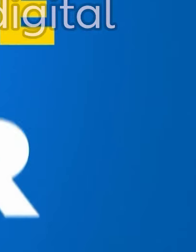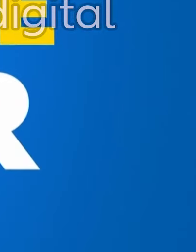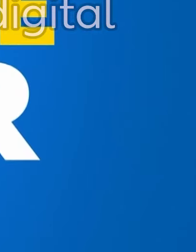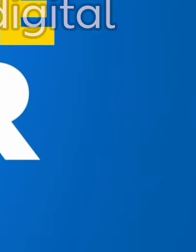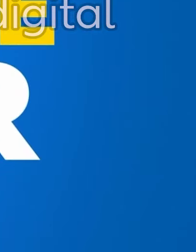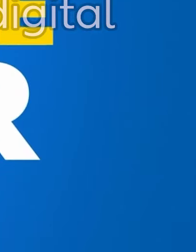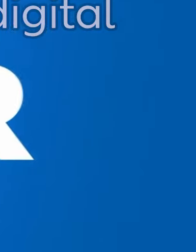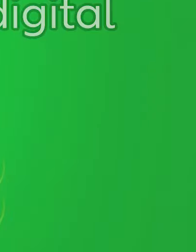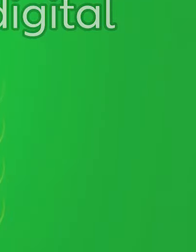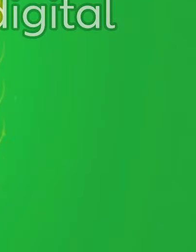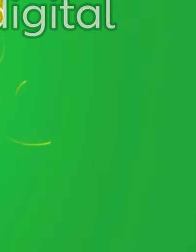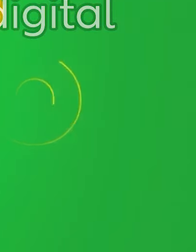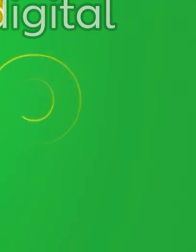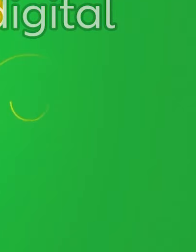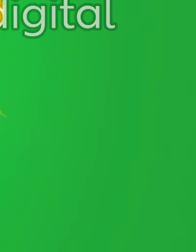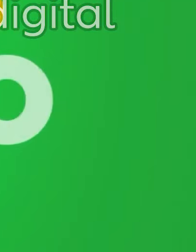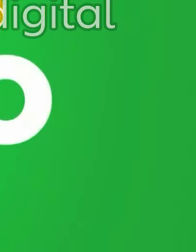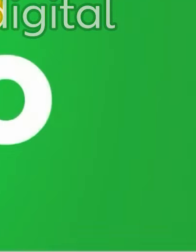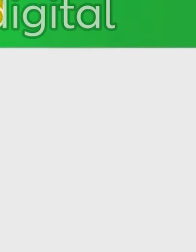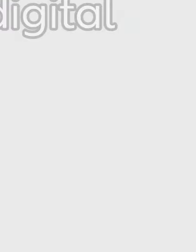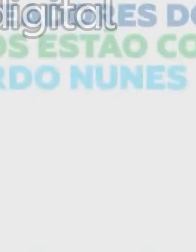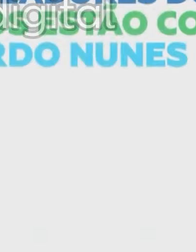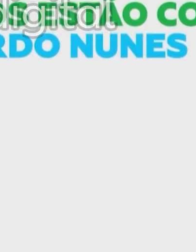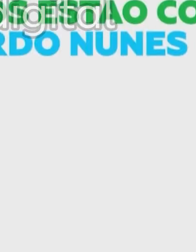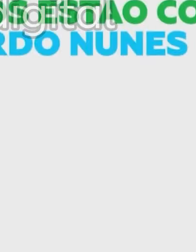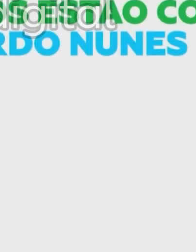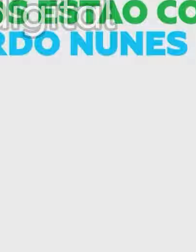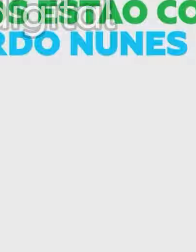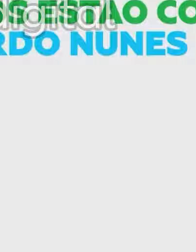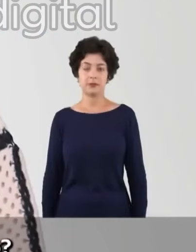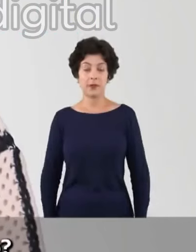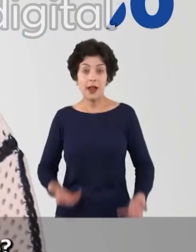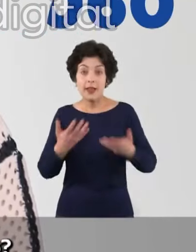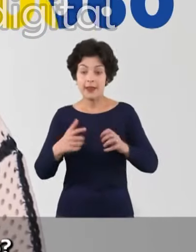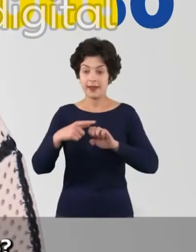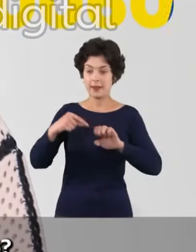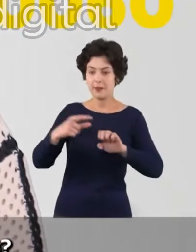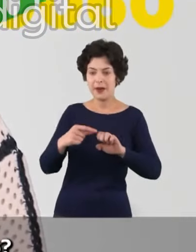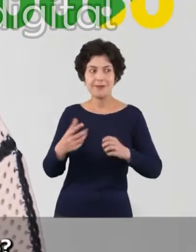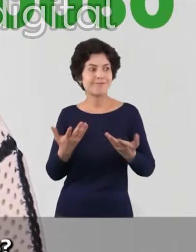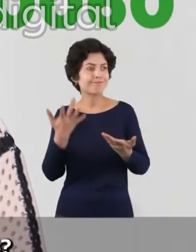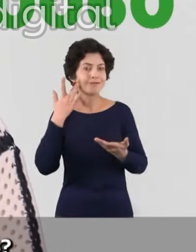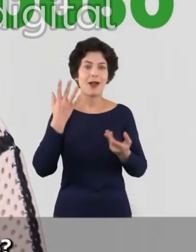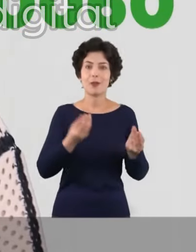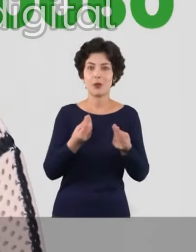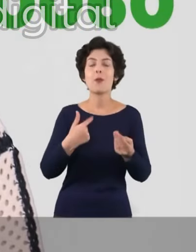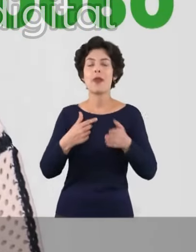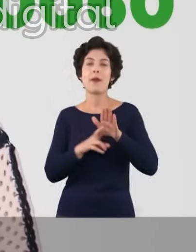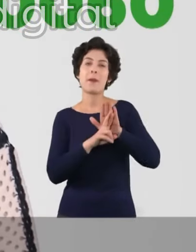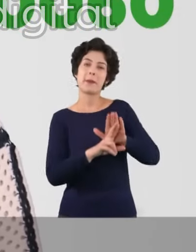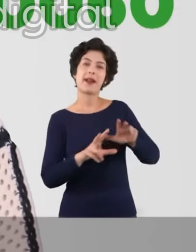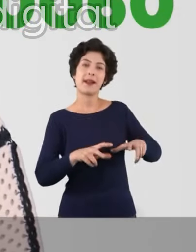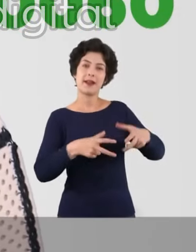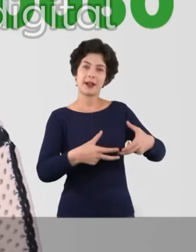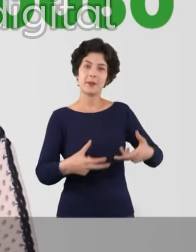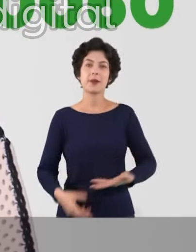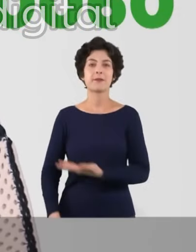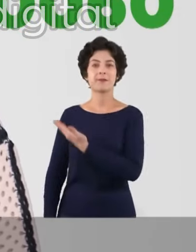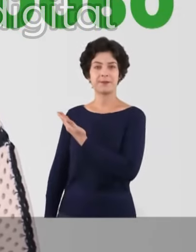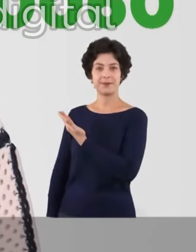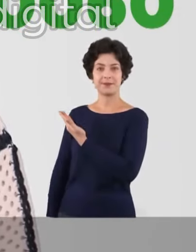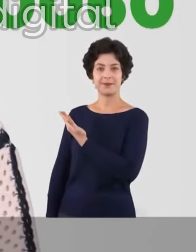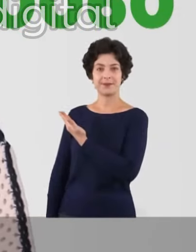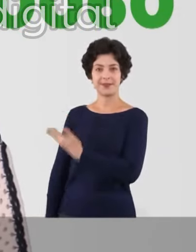Isso não pode parar. Isso é caminho seguro. Você quer empreender e não sabe como? Vou te representar na Câmara.